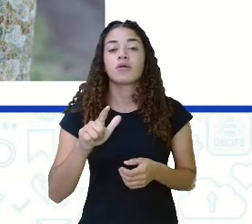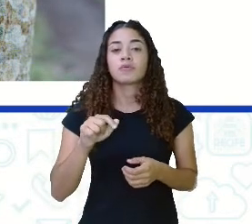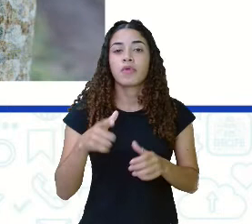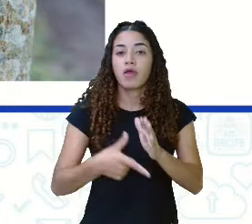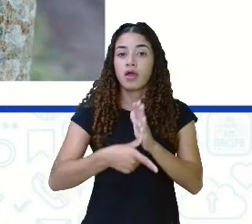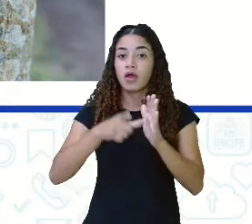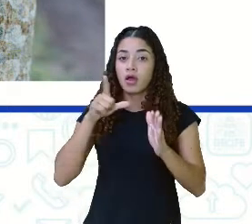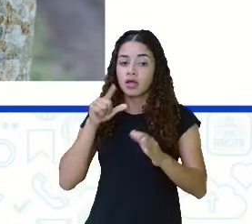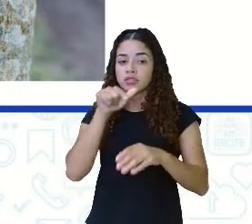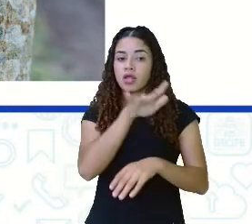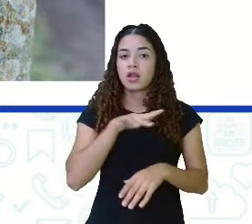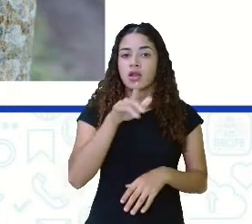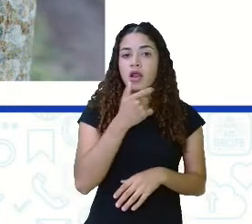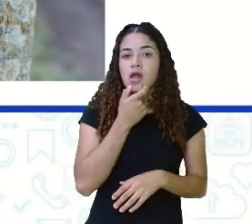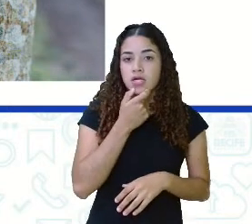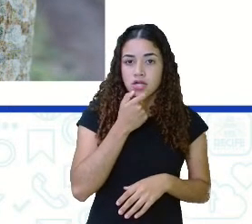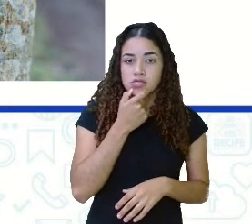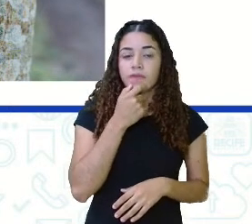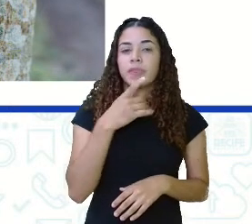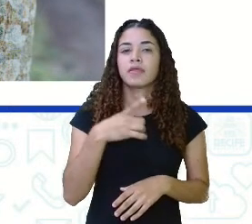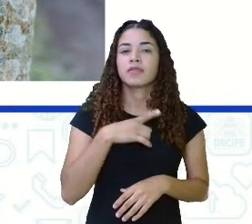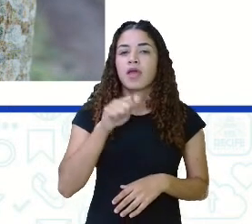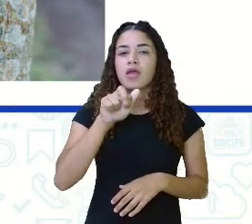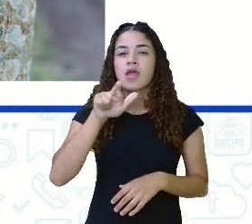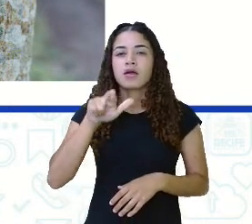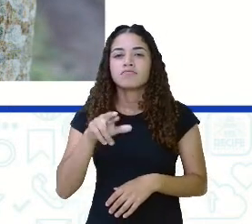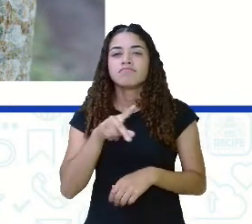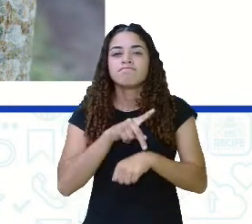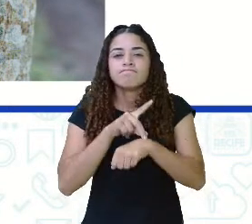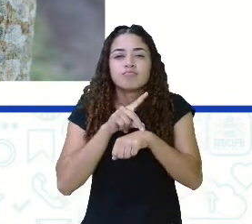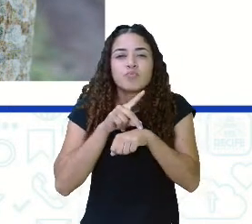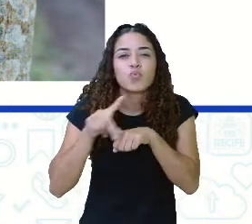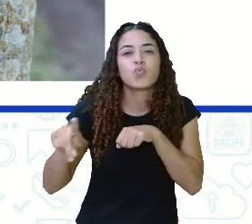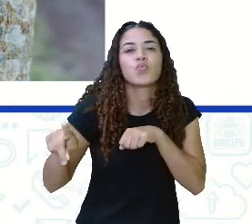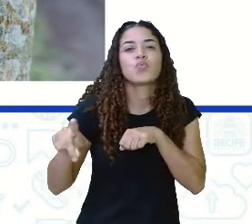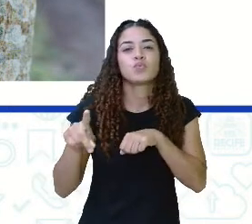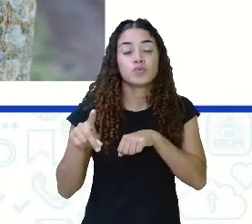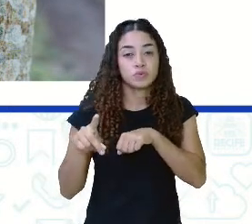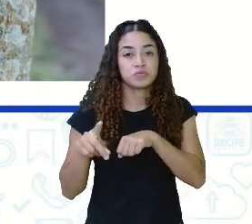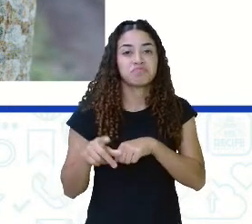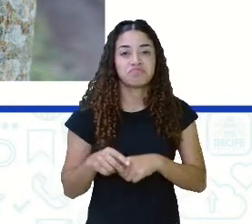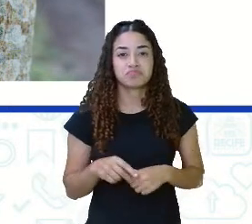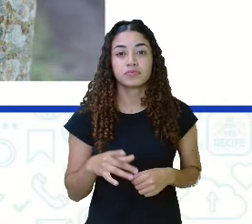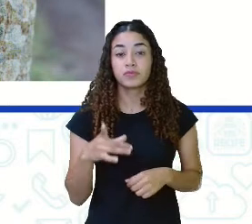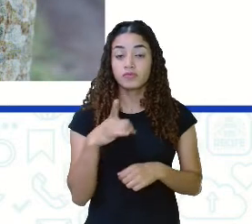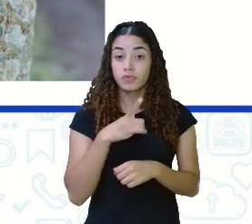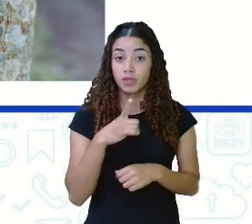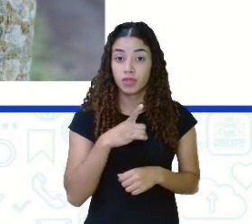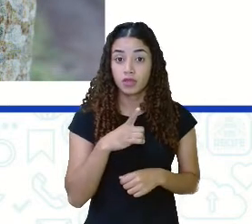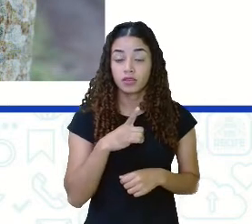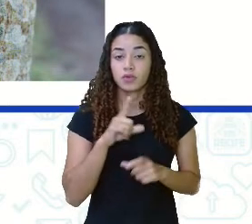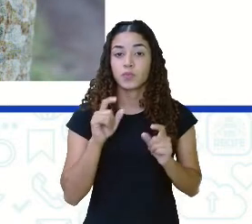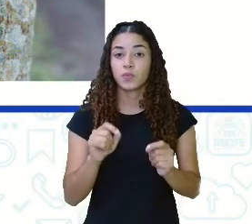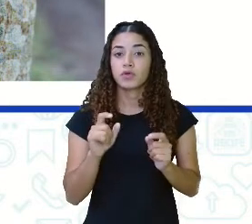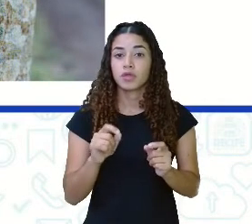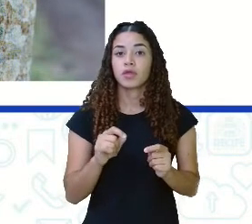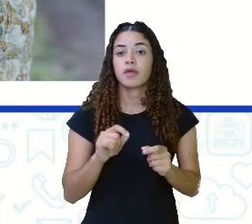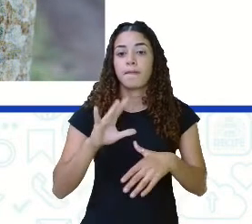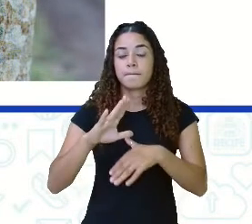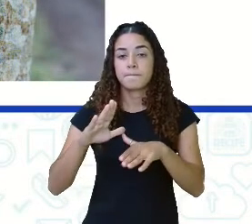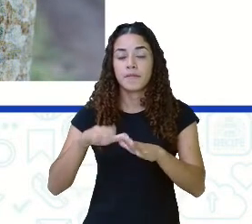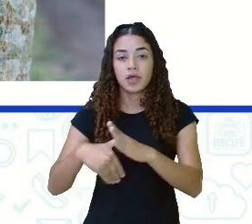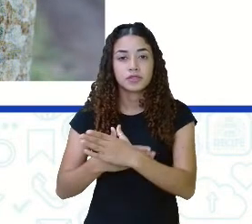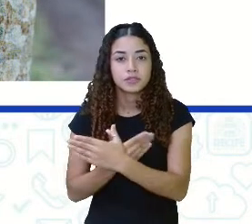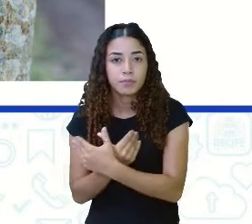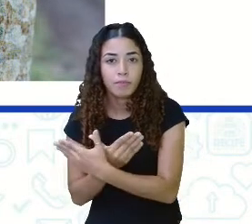né, na Inglaterra tinha o ar puro e tudo mais. Então, a gente tinha duas espécies, uma espécie de